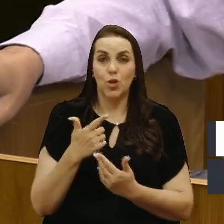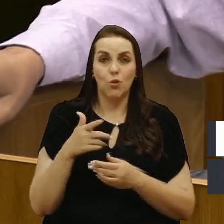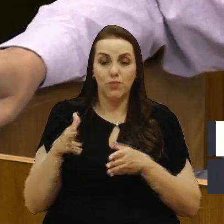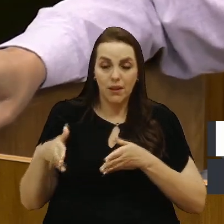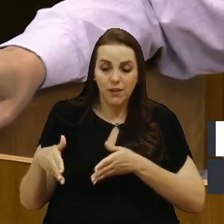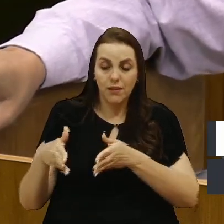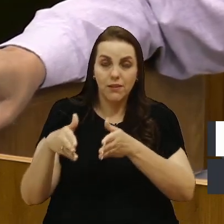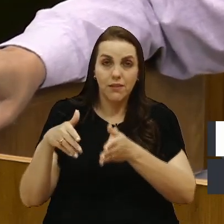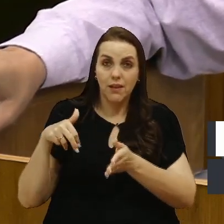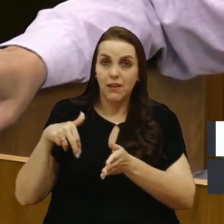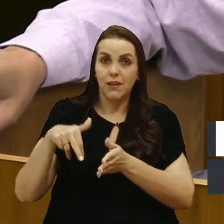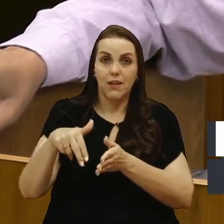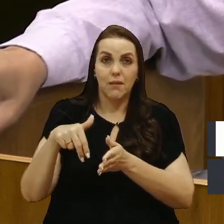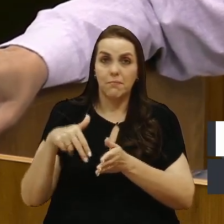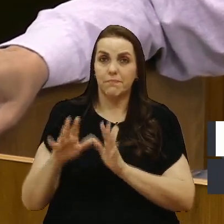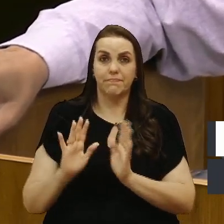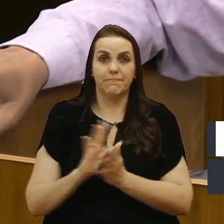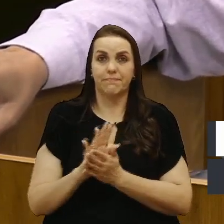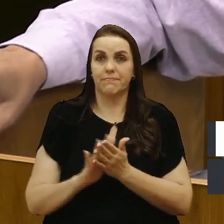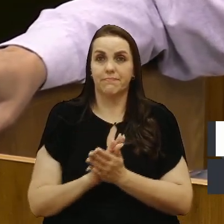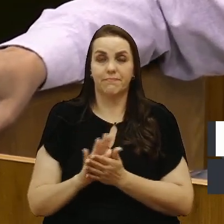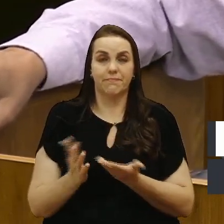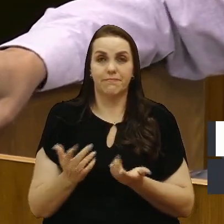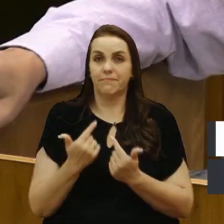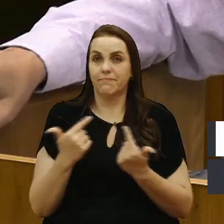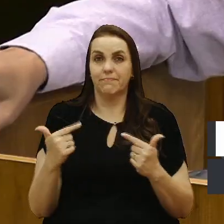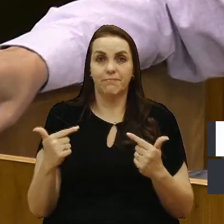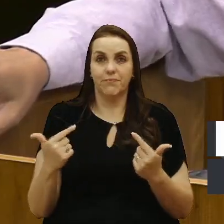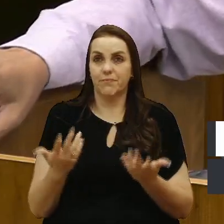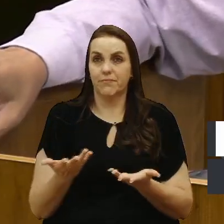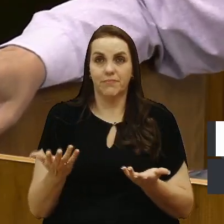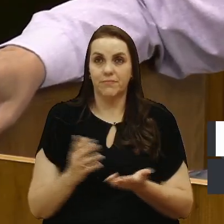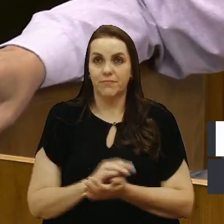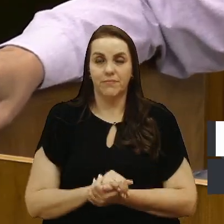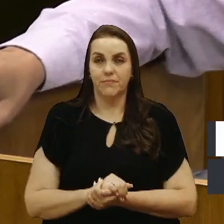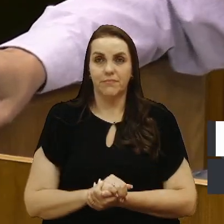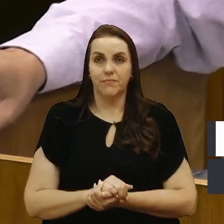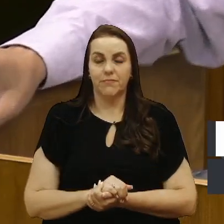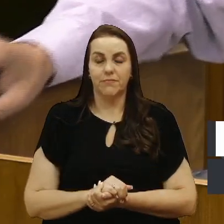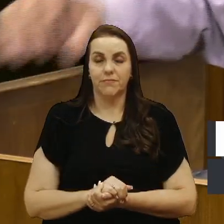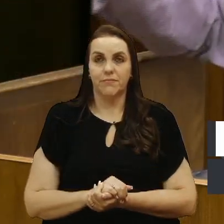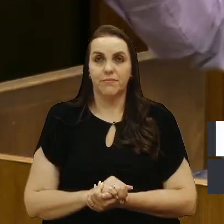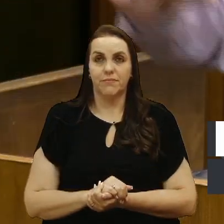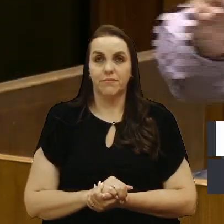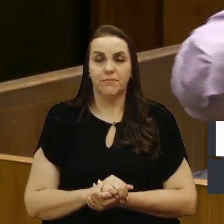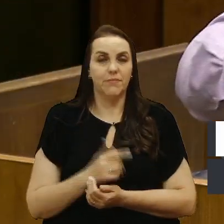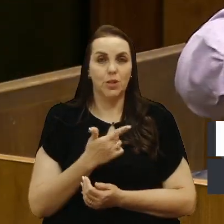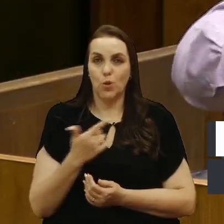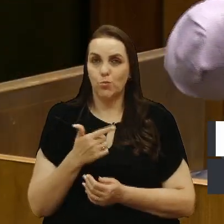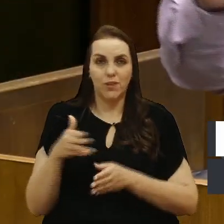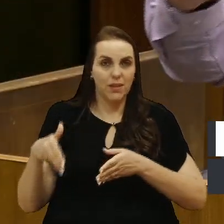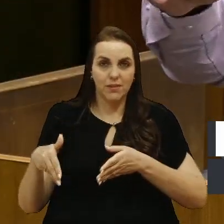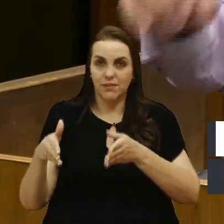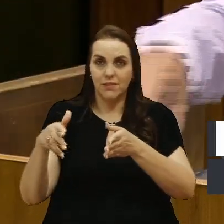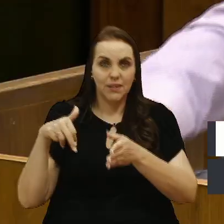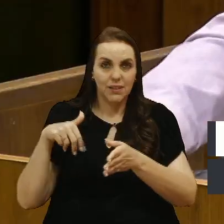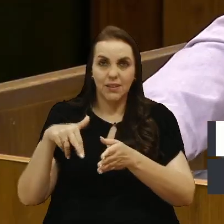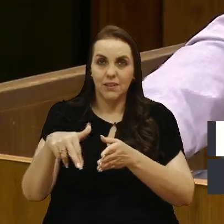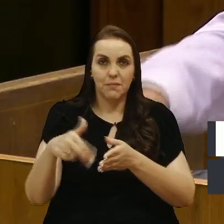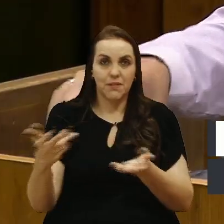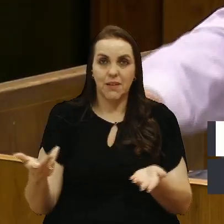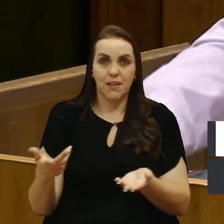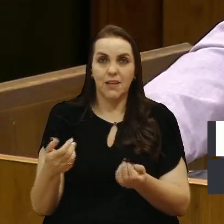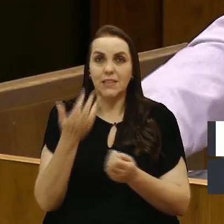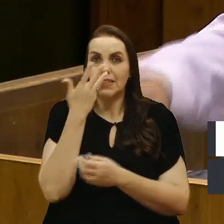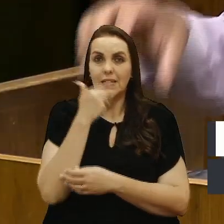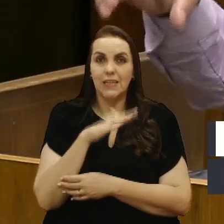público. Segue declaração de líder da bancada do Ela não PDT, tem passeio vereador público. José Abreu. Obrigado, presidente. Ela não tem passeio público. As crianças, vereador Zé